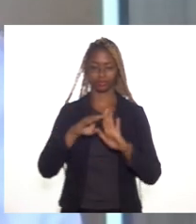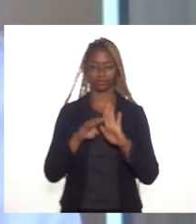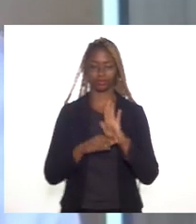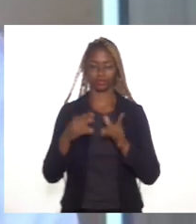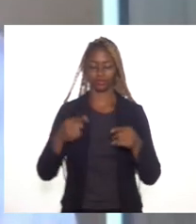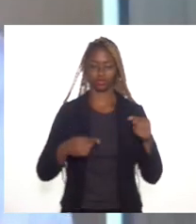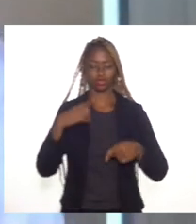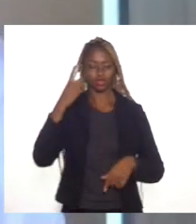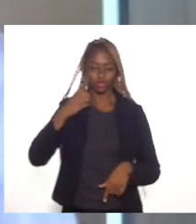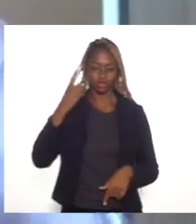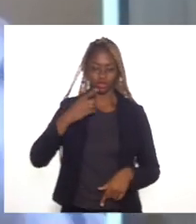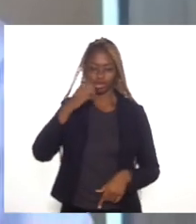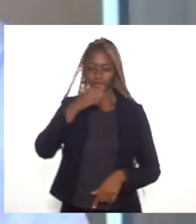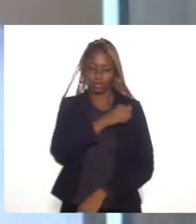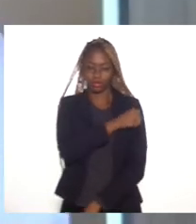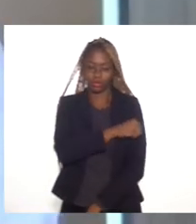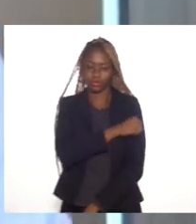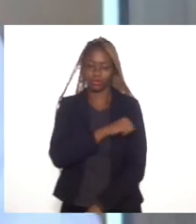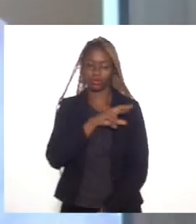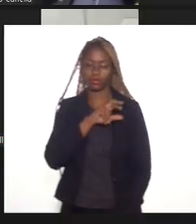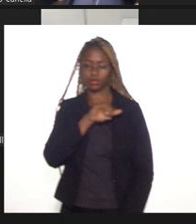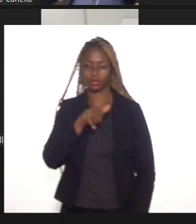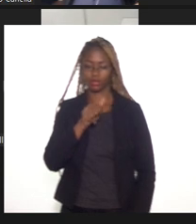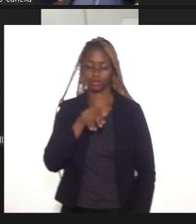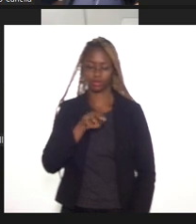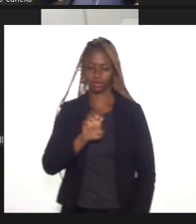discutir é a deputada Enfermeira Rejane.